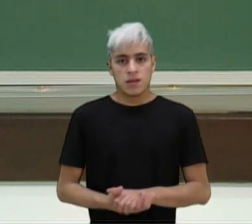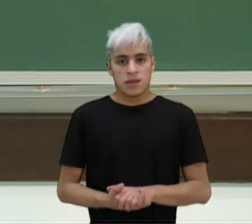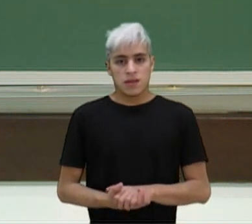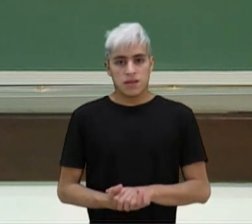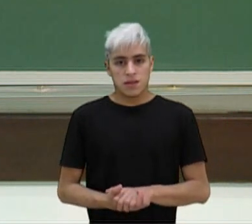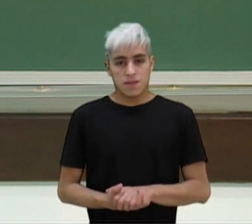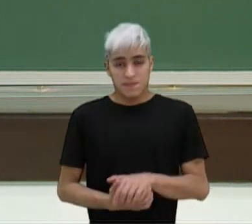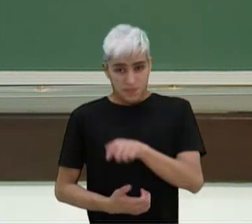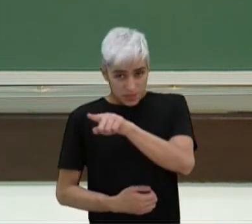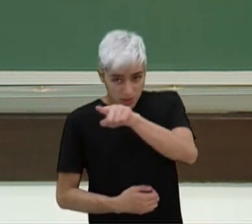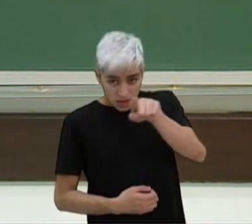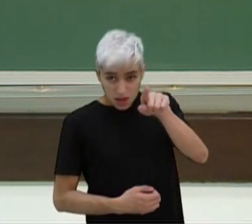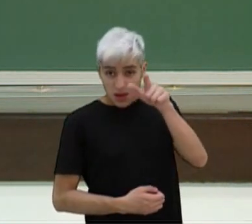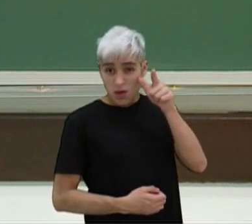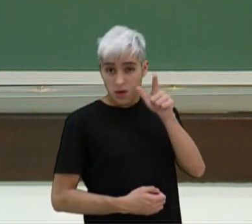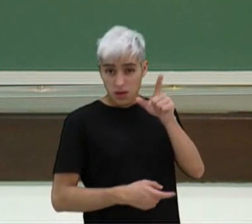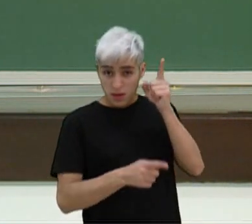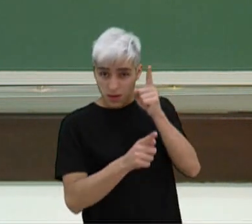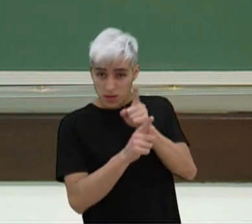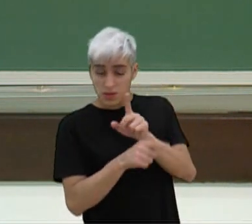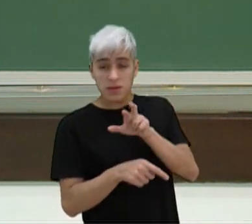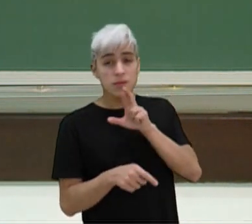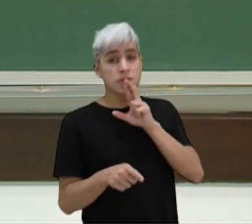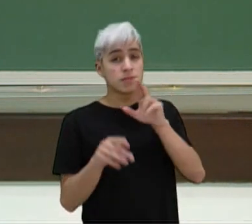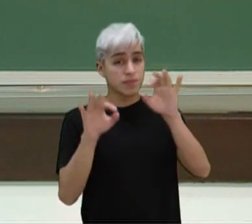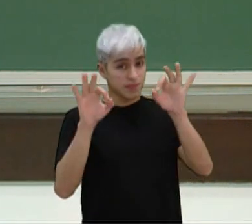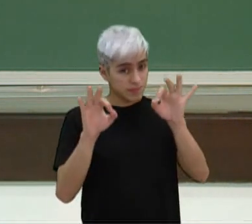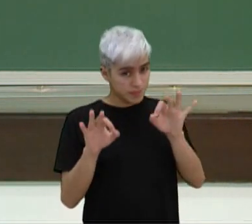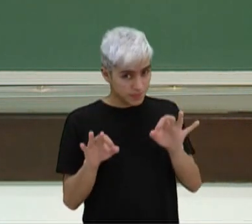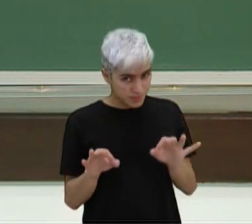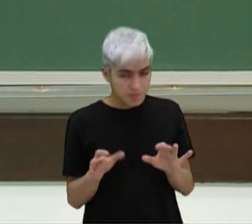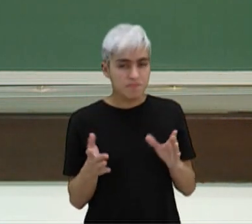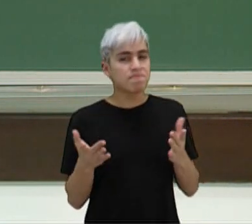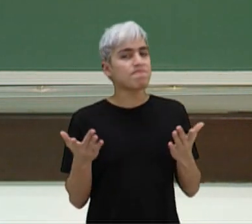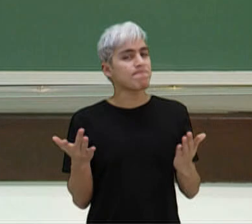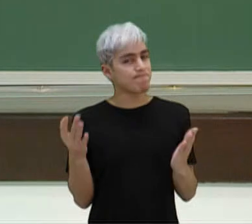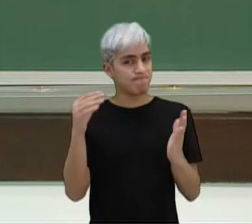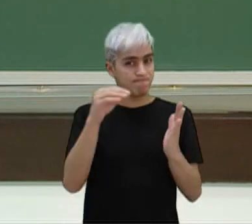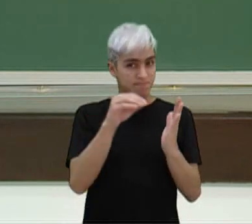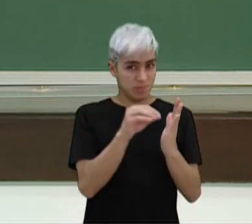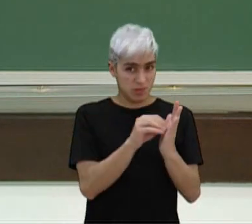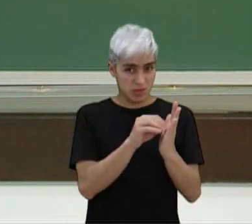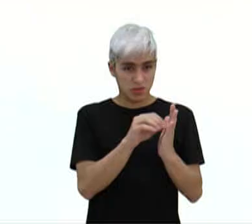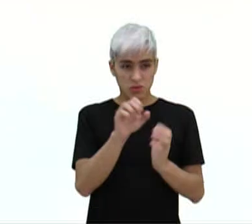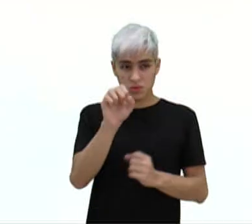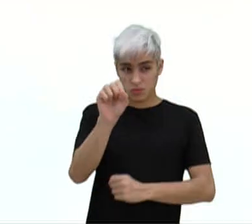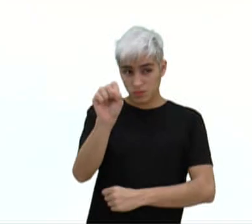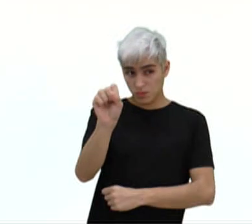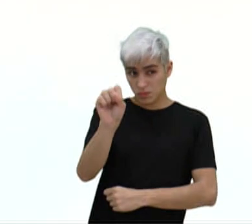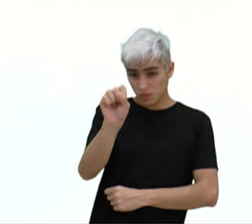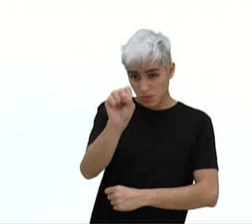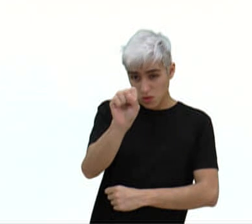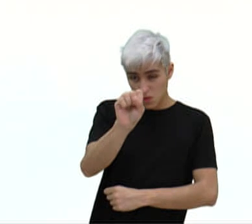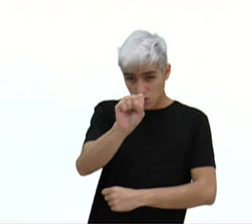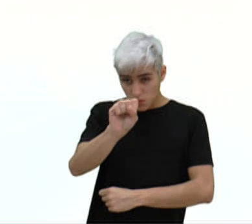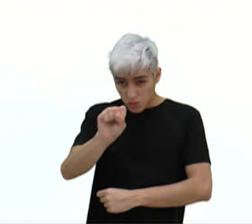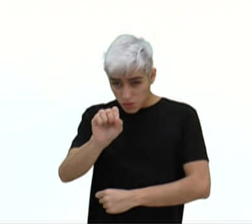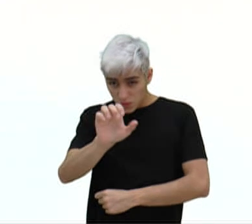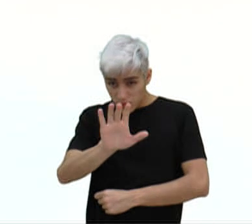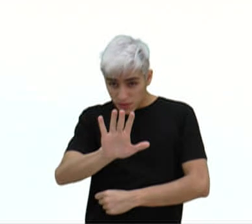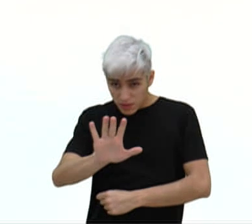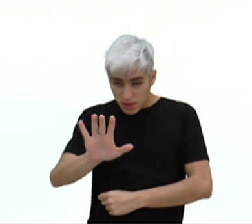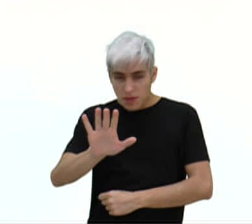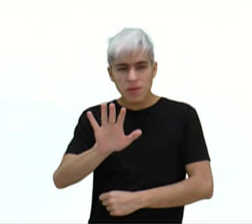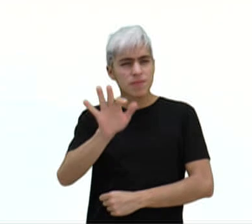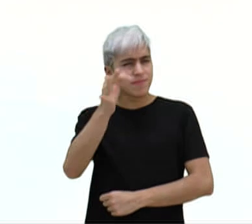E aí, pessoal, conseguiram achar a alternativa correta? Vamos lá. Se você colocou a região sudeste, você acertou. Lembra que